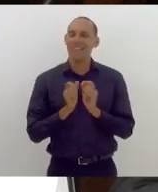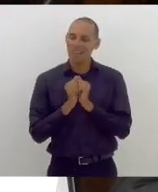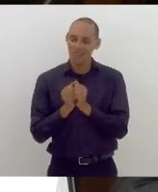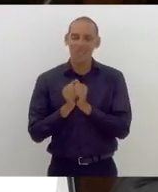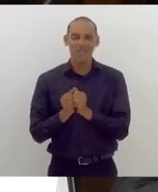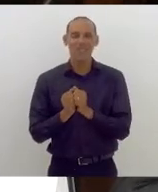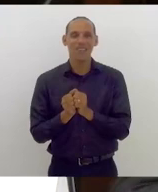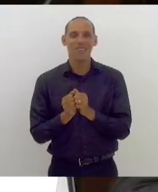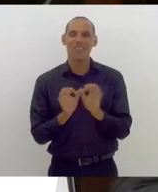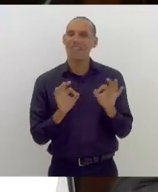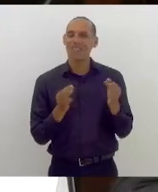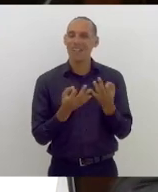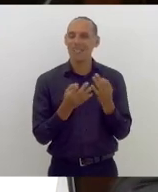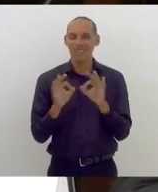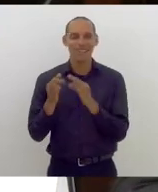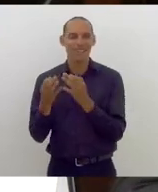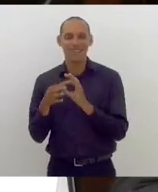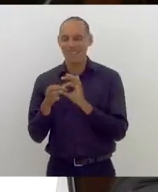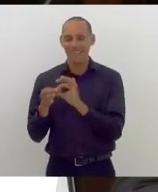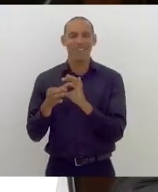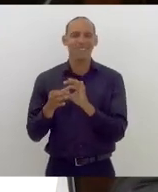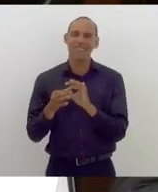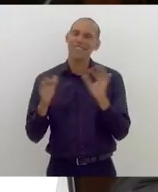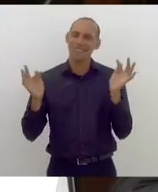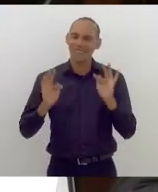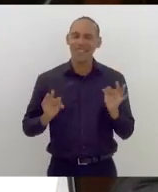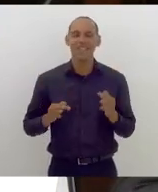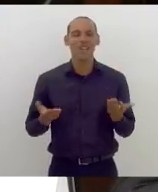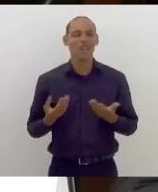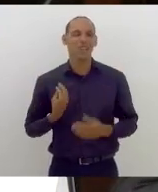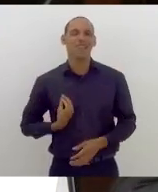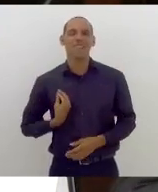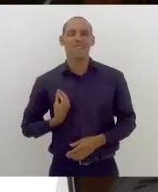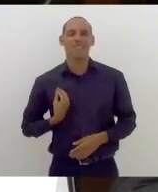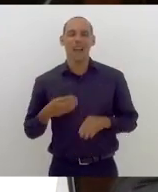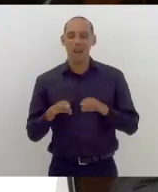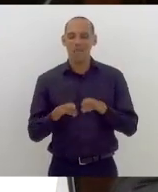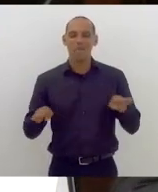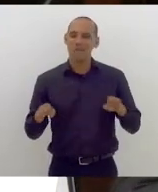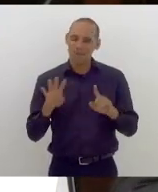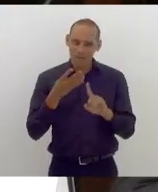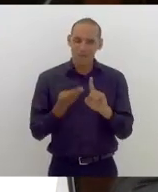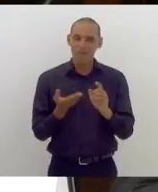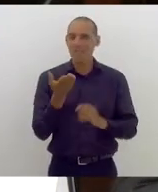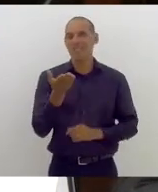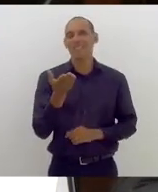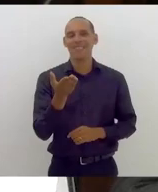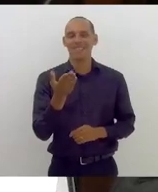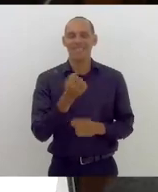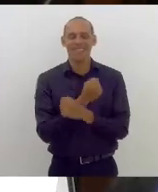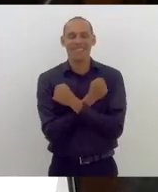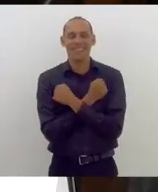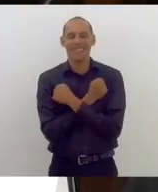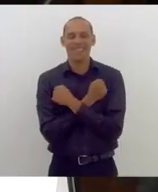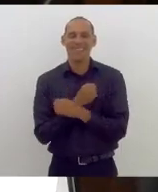vocês. Então, cara, seja muito feliz, fico muito feliz de estar aqui hoje fazendo parte dessa mesa para poder te homenagear. Tá bom? Um grande